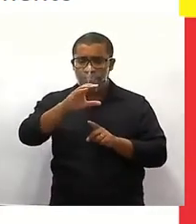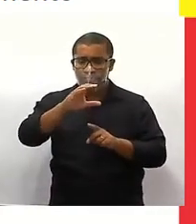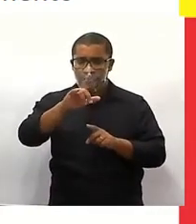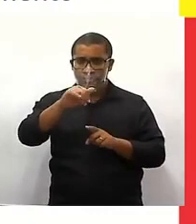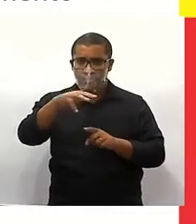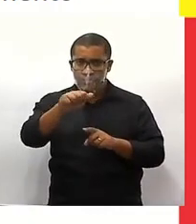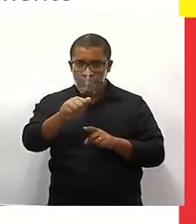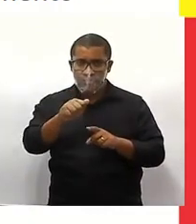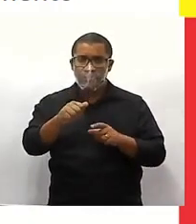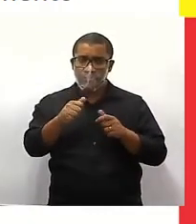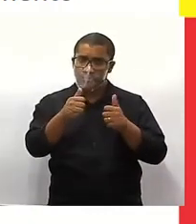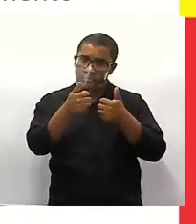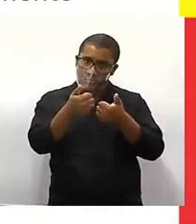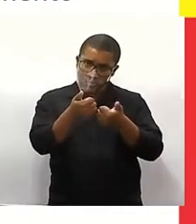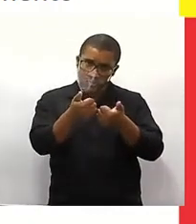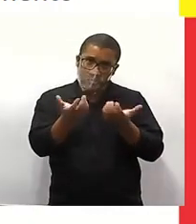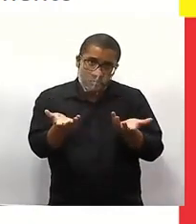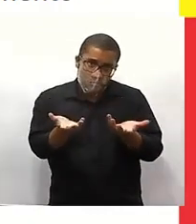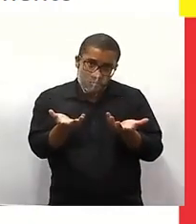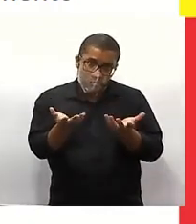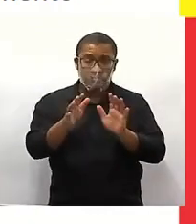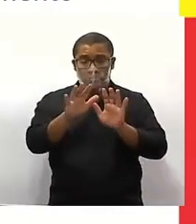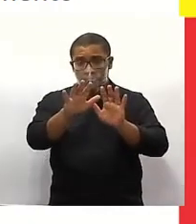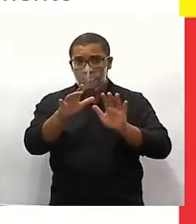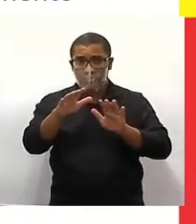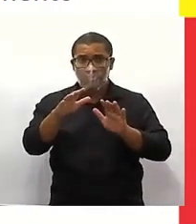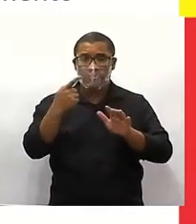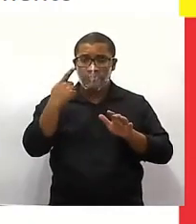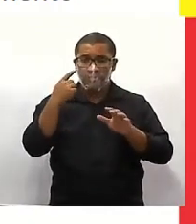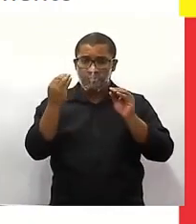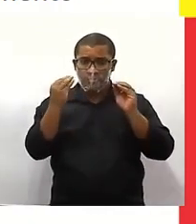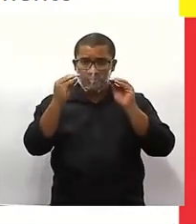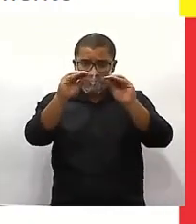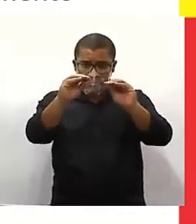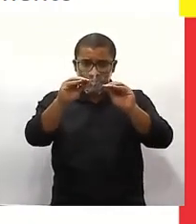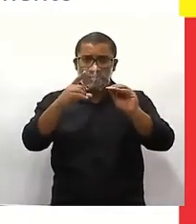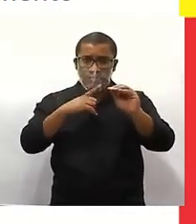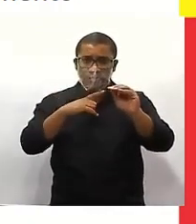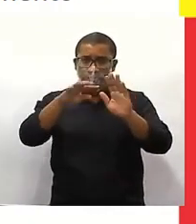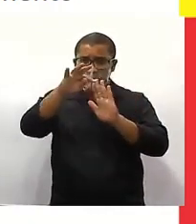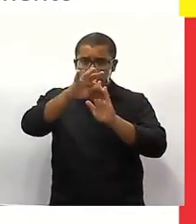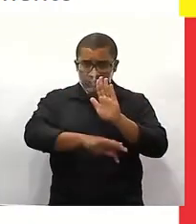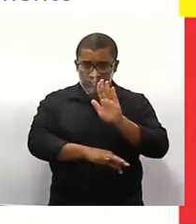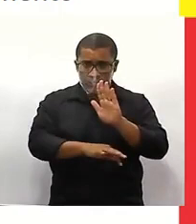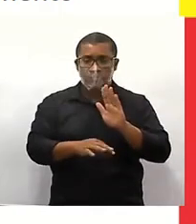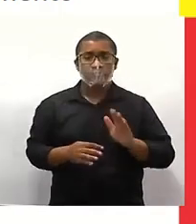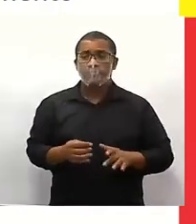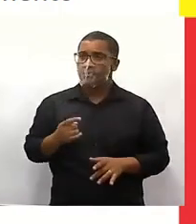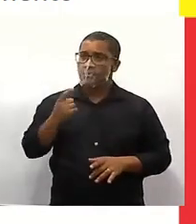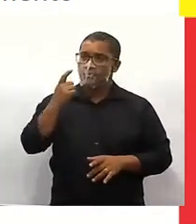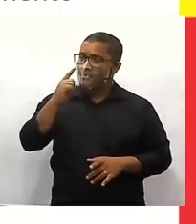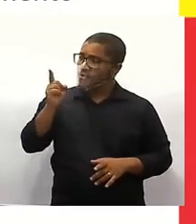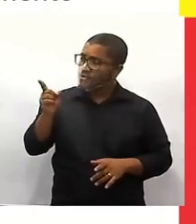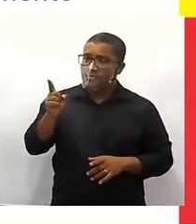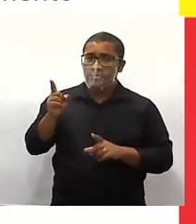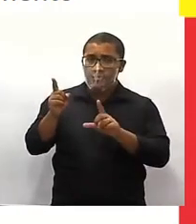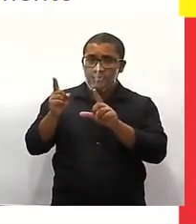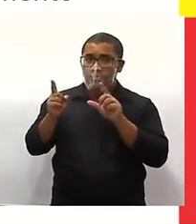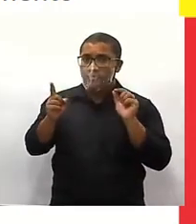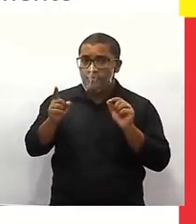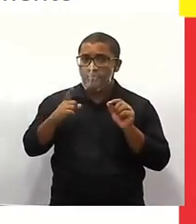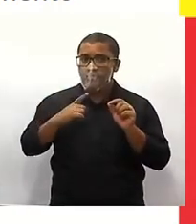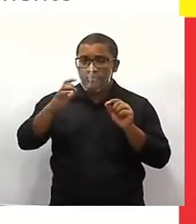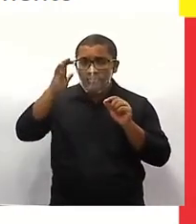propícias. Com base nas informações contidas no texto, assinale a corrente